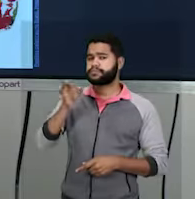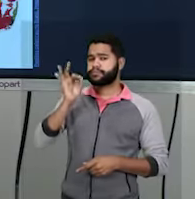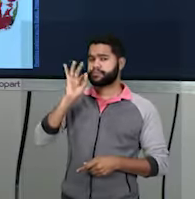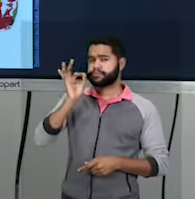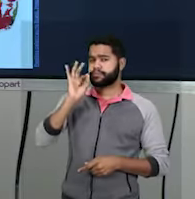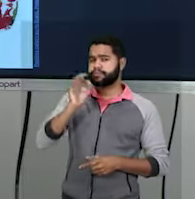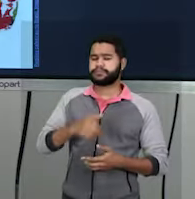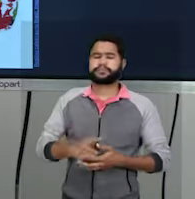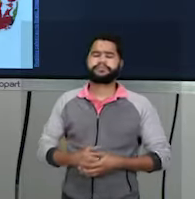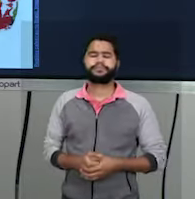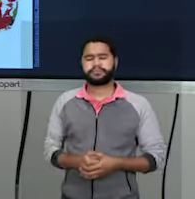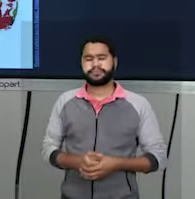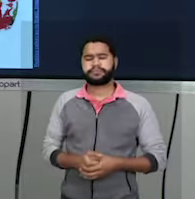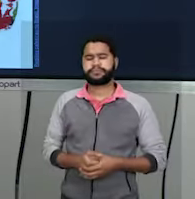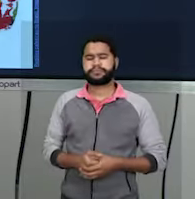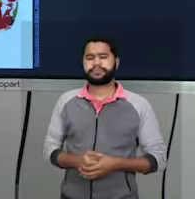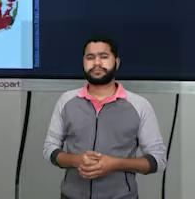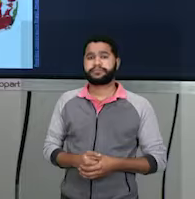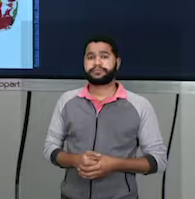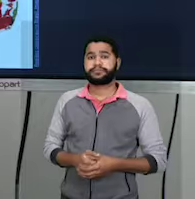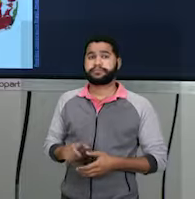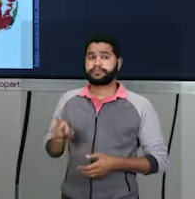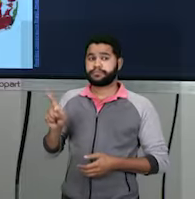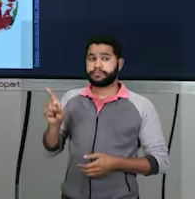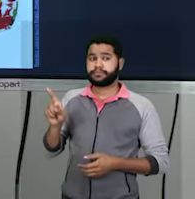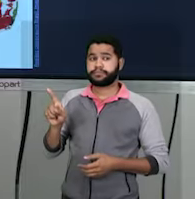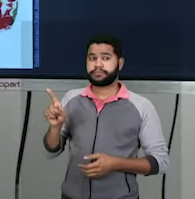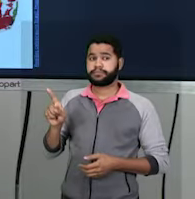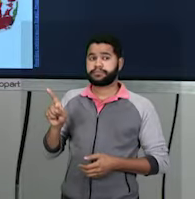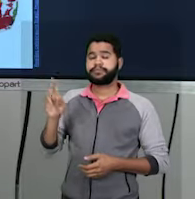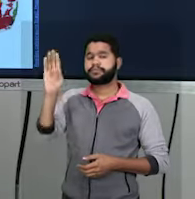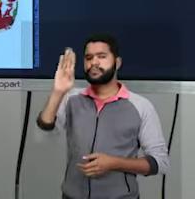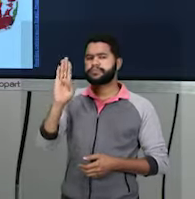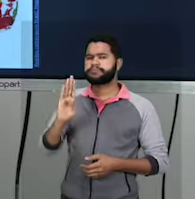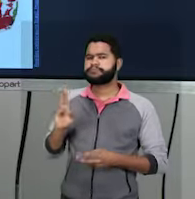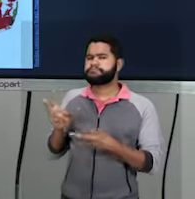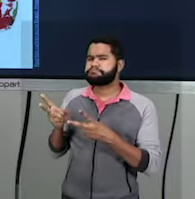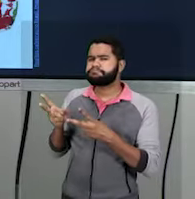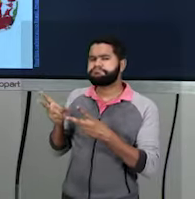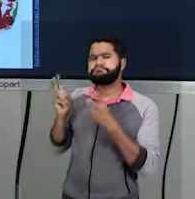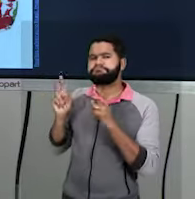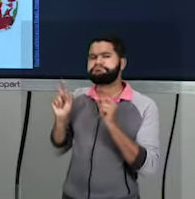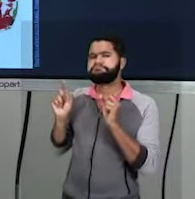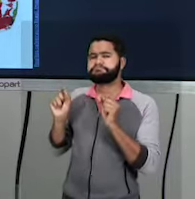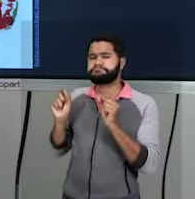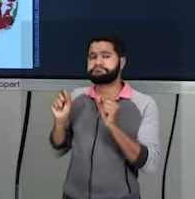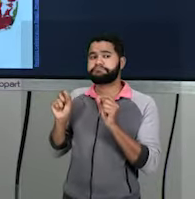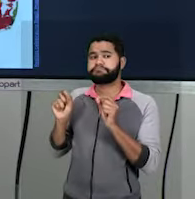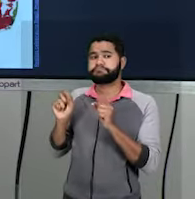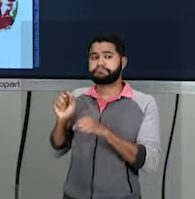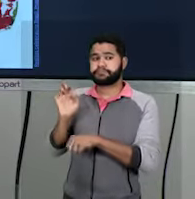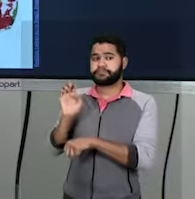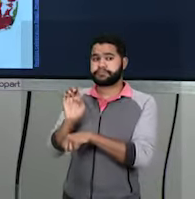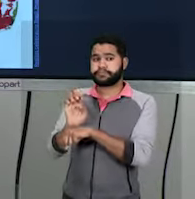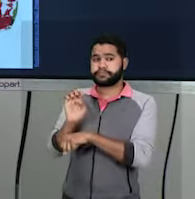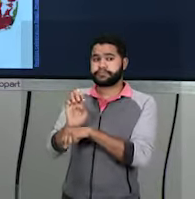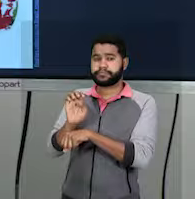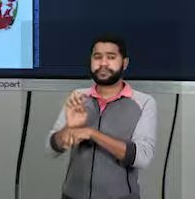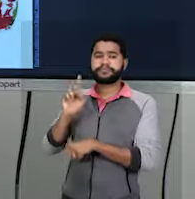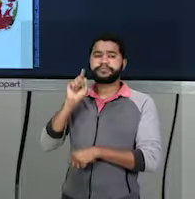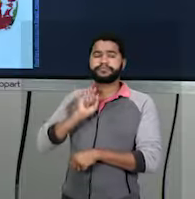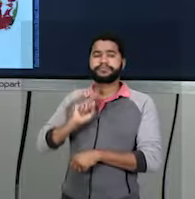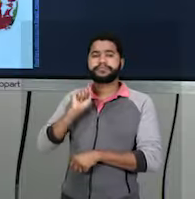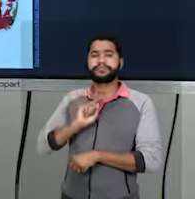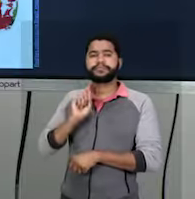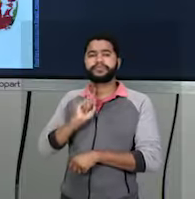tipos de café e como essa marcação aqui no Brasil você percebe que o estado não é o Minas